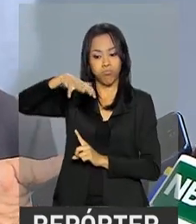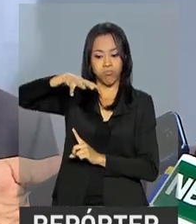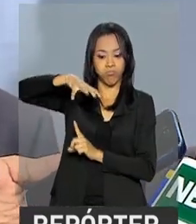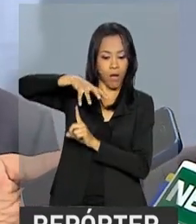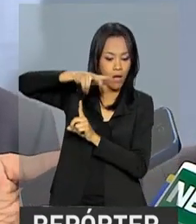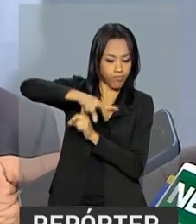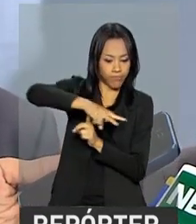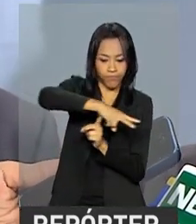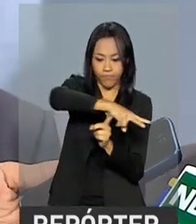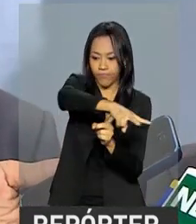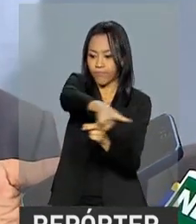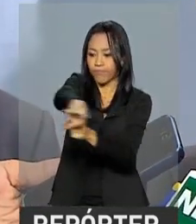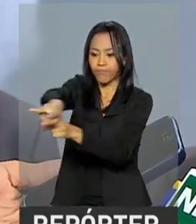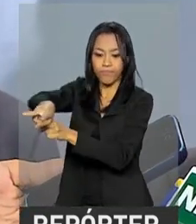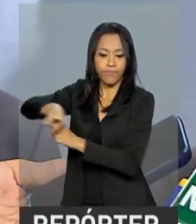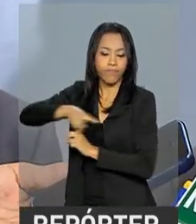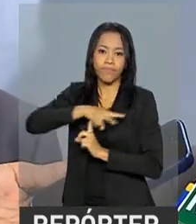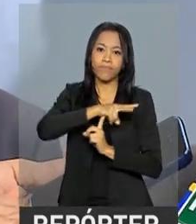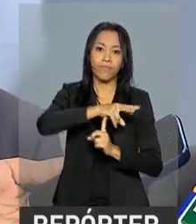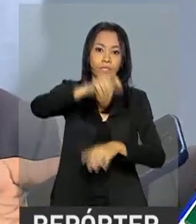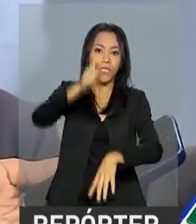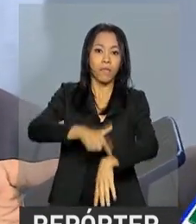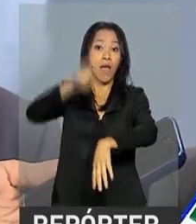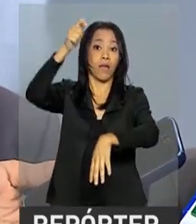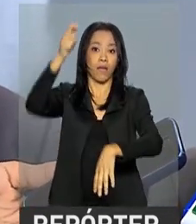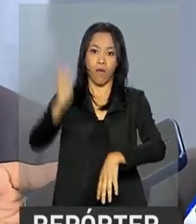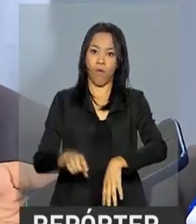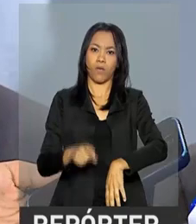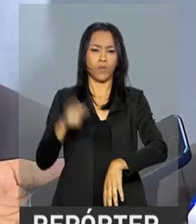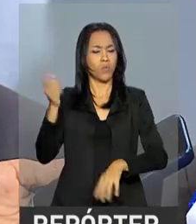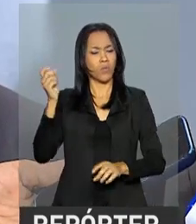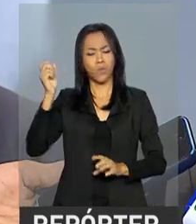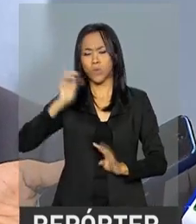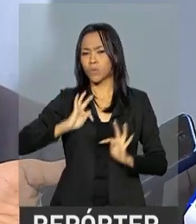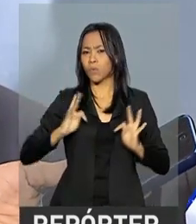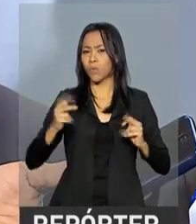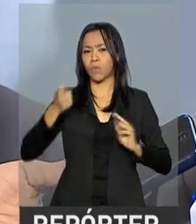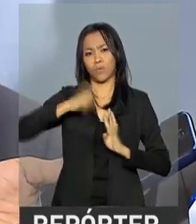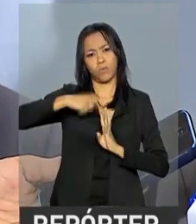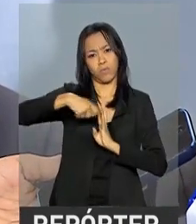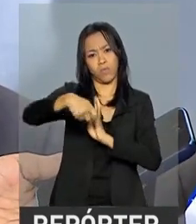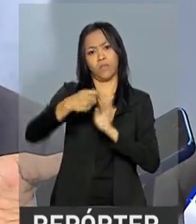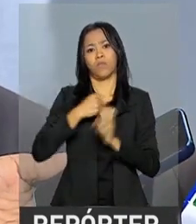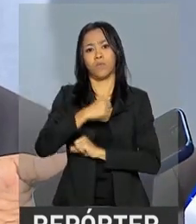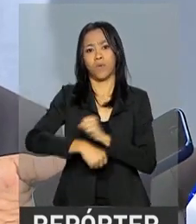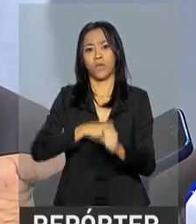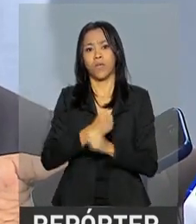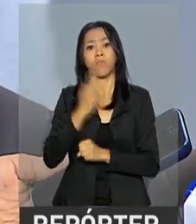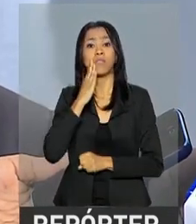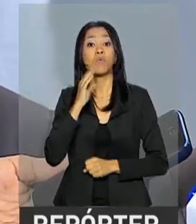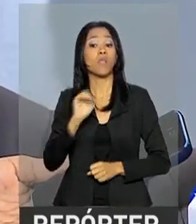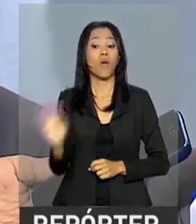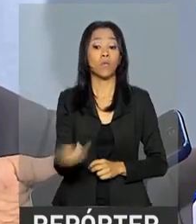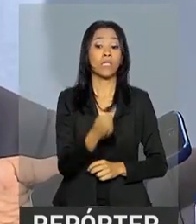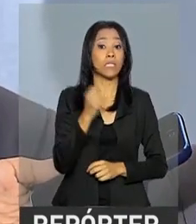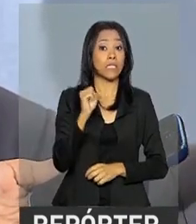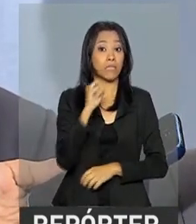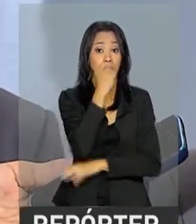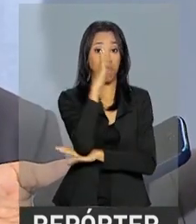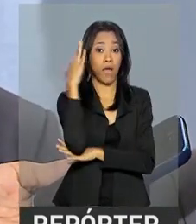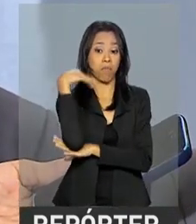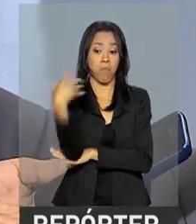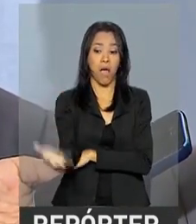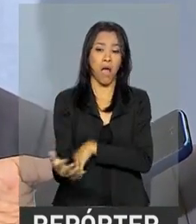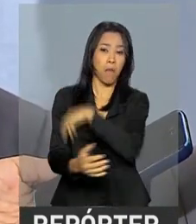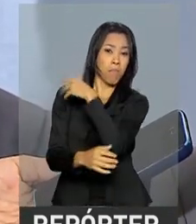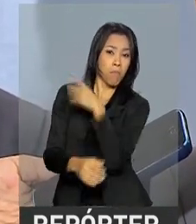temos a capacidade em tempo real durante todos os meses do ano de detectar qualquer desmatamento que aconteça com